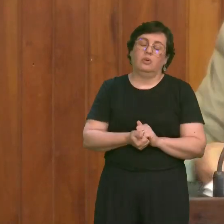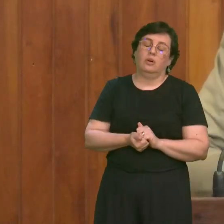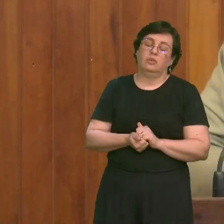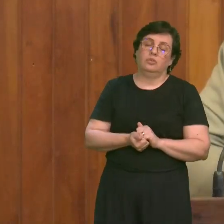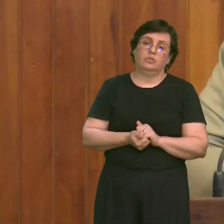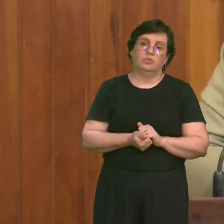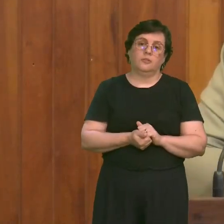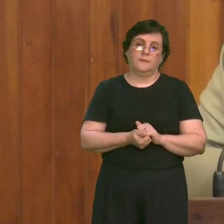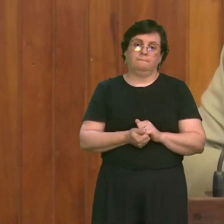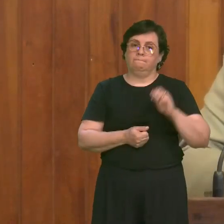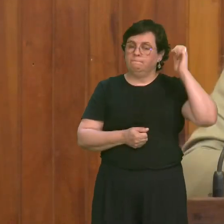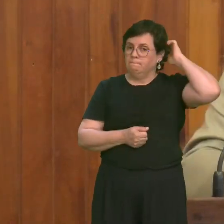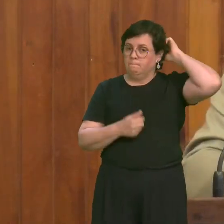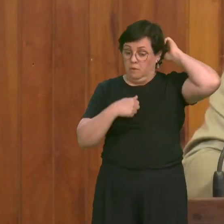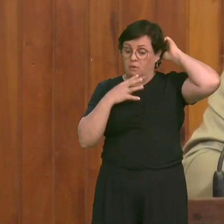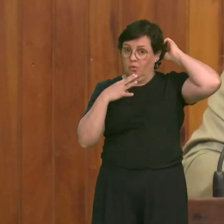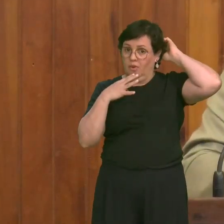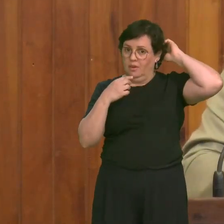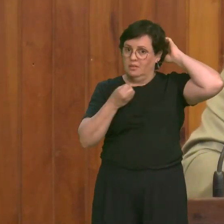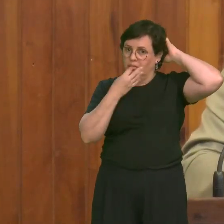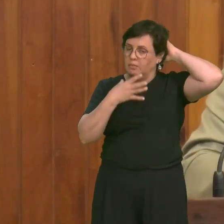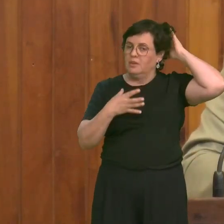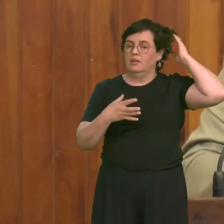uma pasta que eu conheço bem